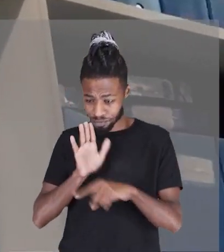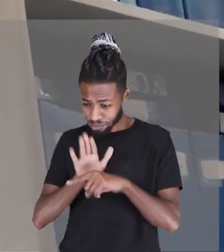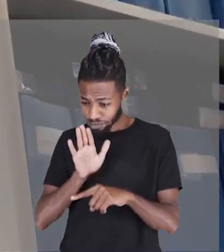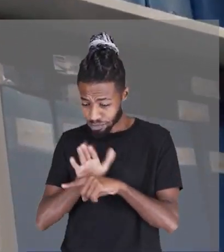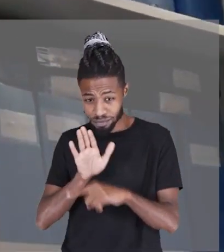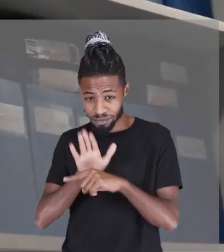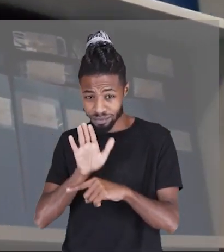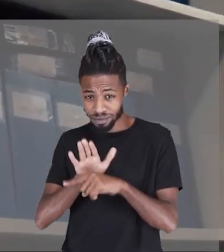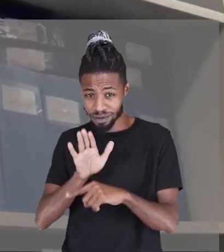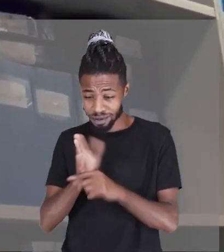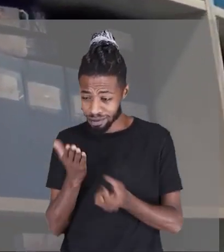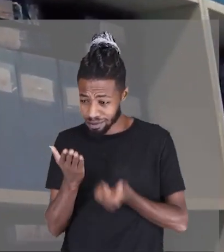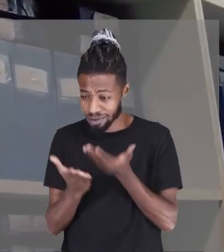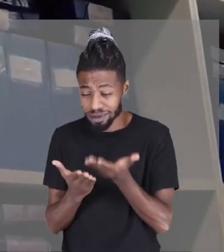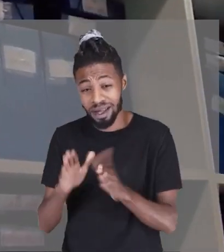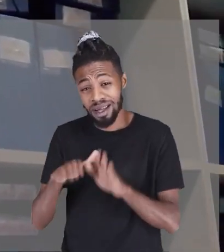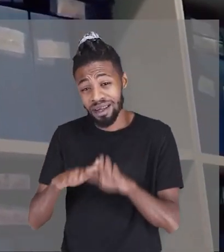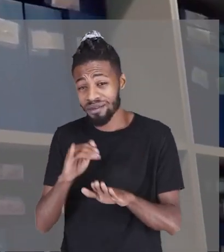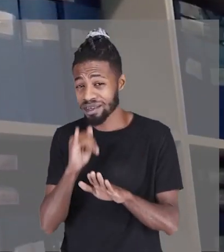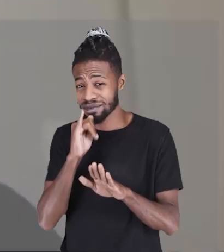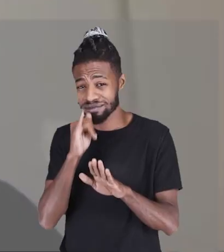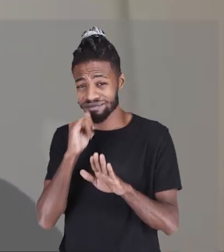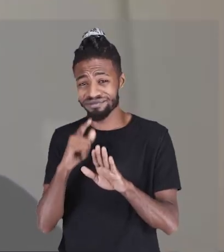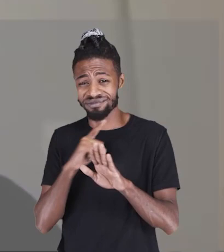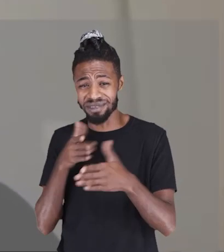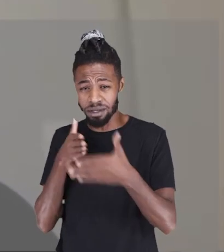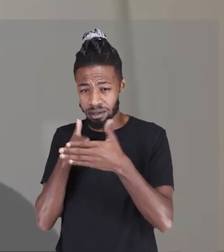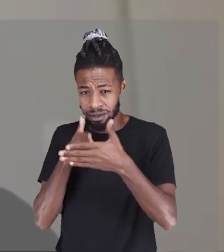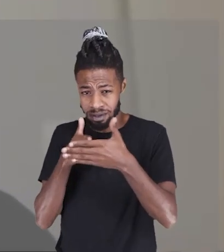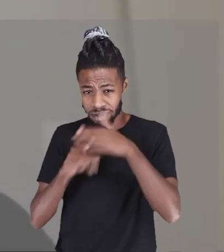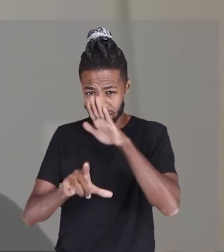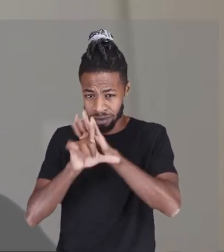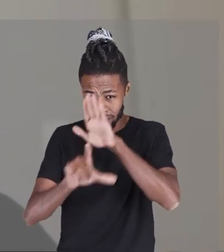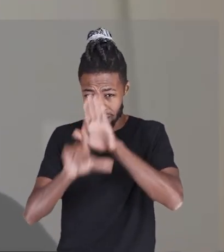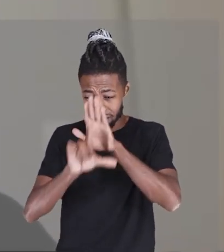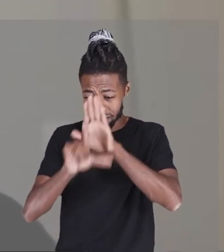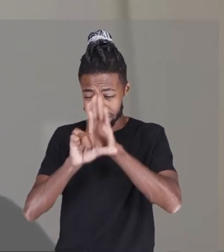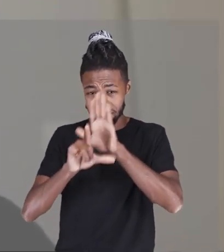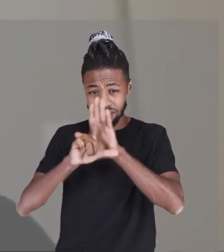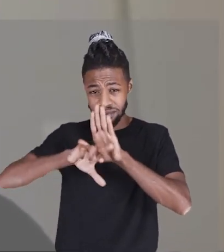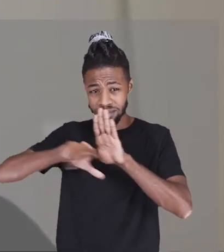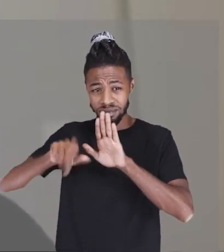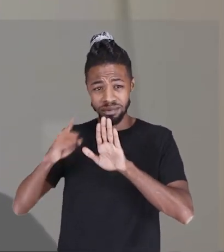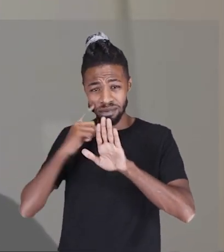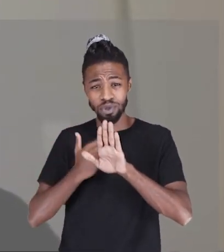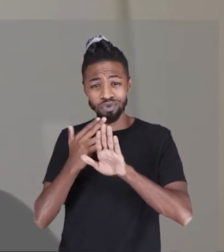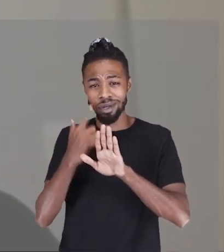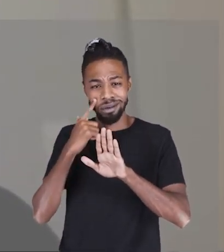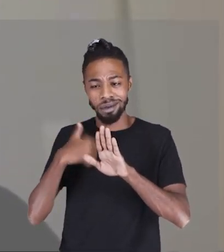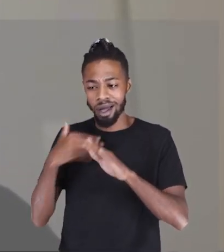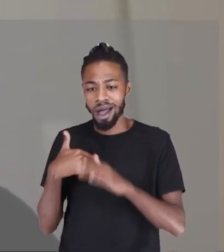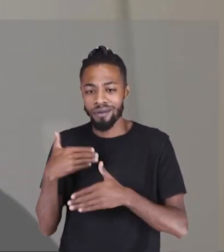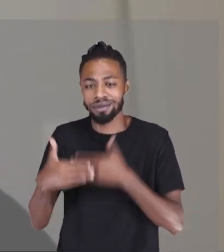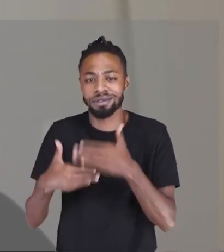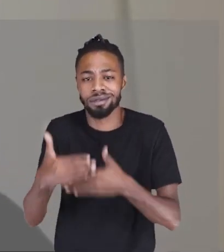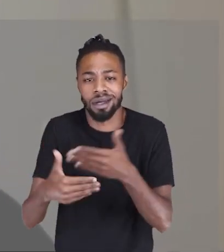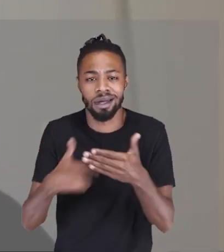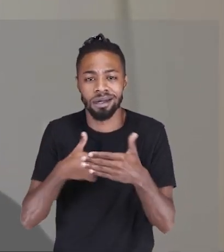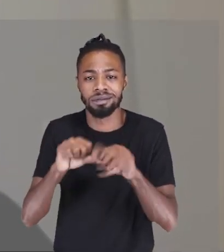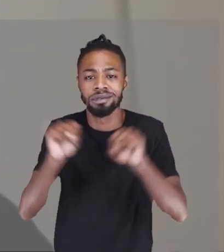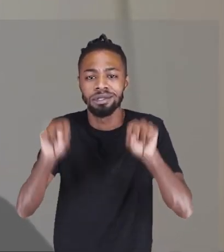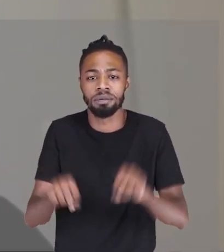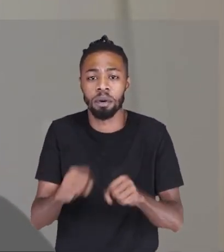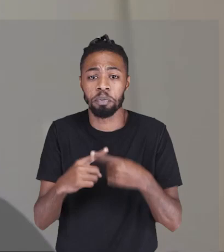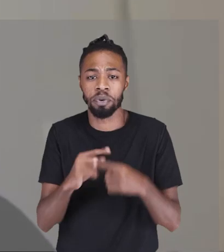colaboração esbarra numa série de legislações e que impedem que a gente avance num sistema que eu gosto muito, né,